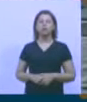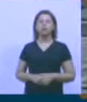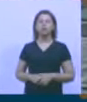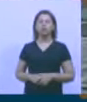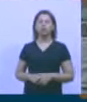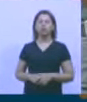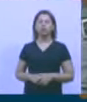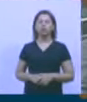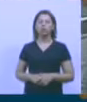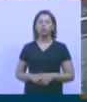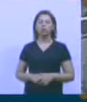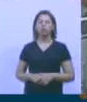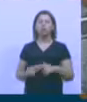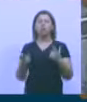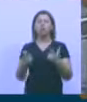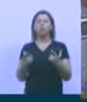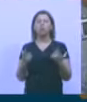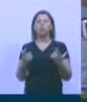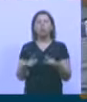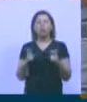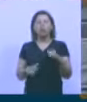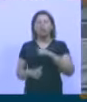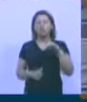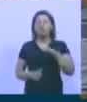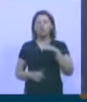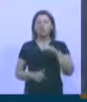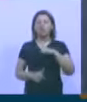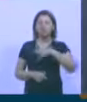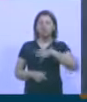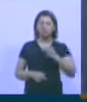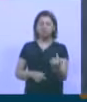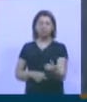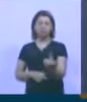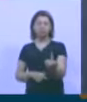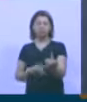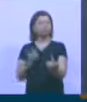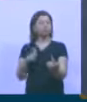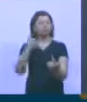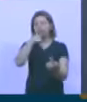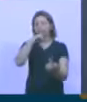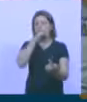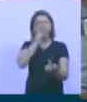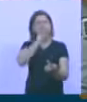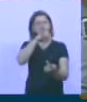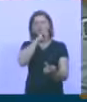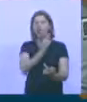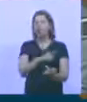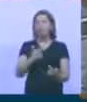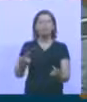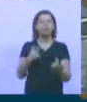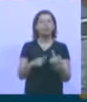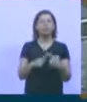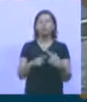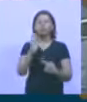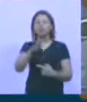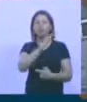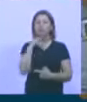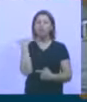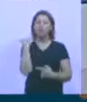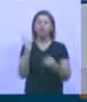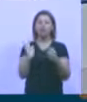Orphan. É uma terra de órfãos. Both the parents have died of AIDS. Porque os pai e mãe já morreram